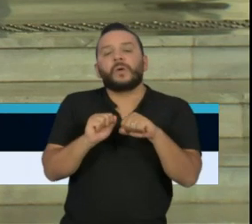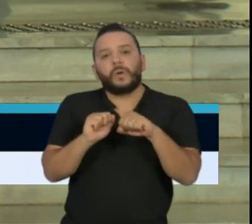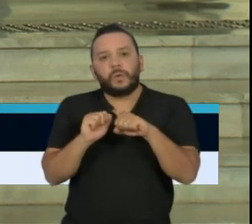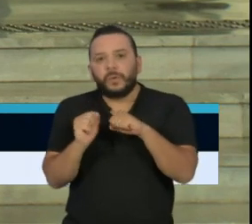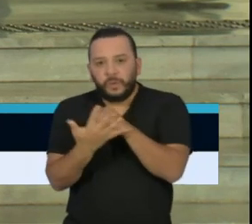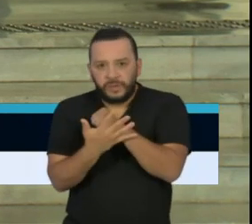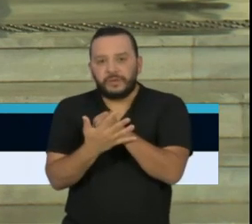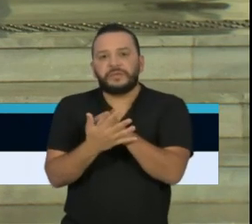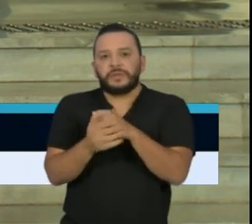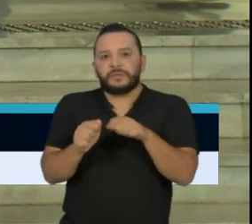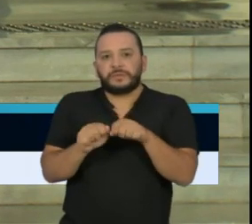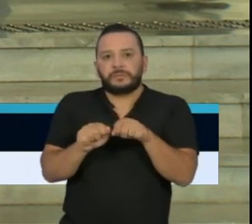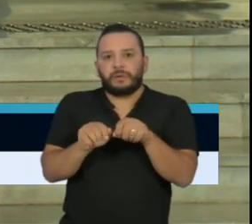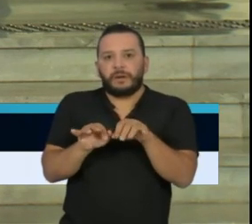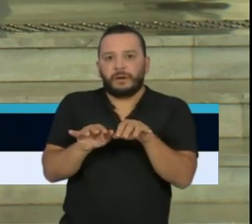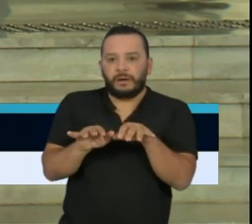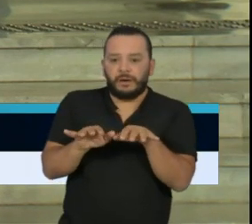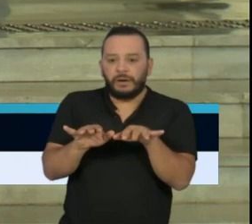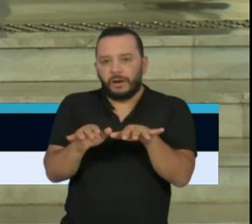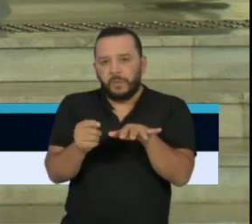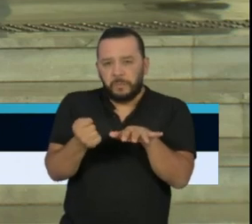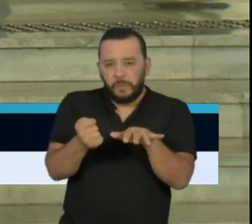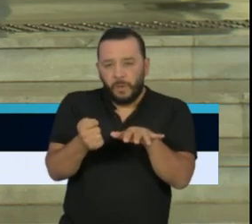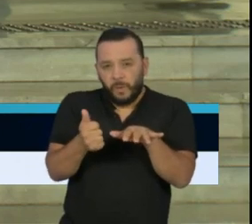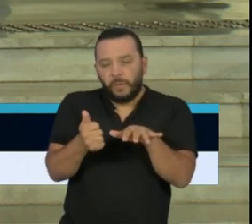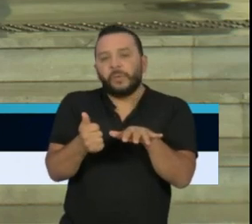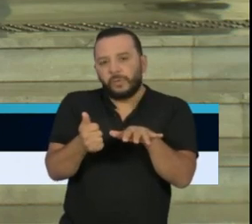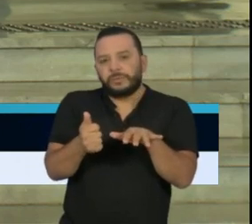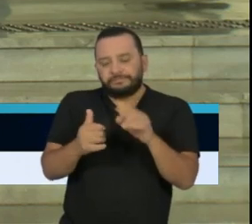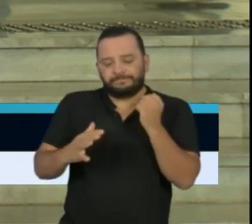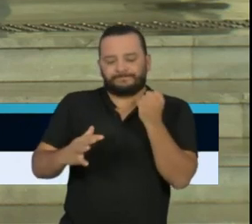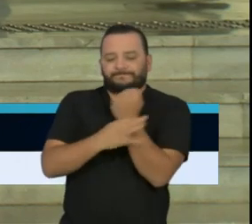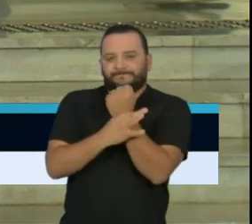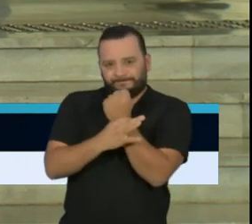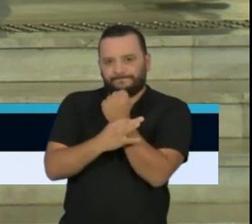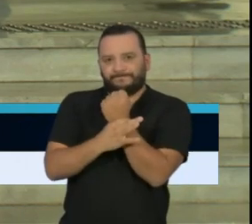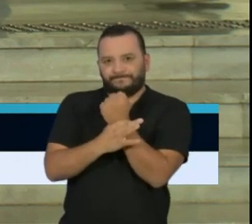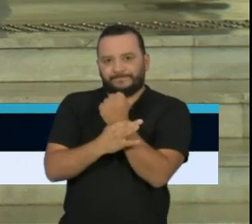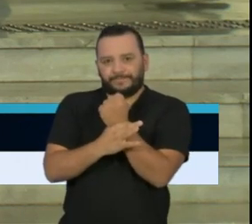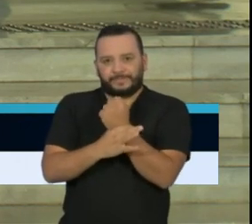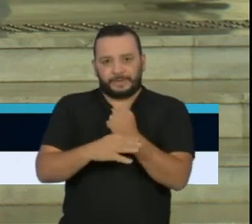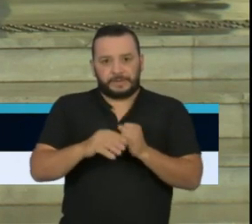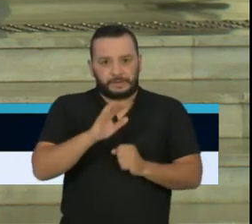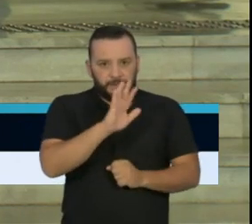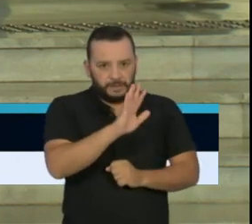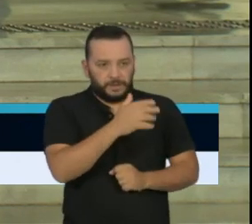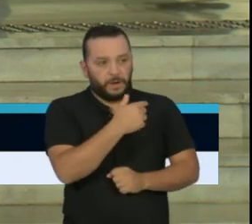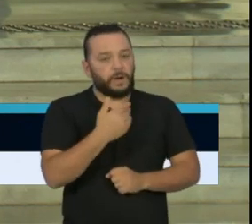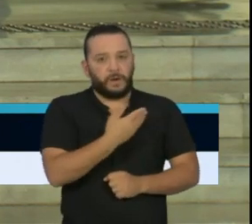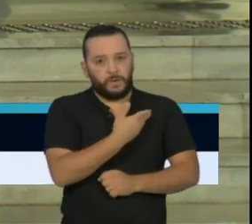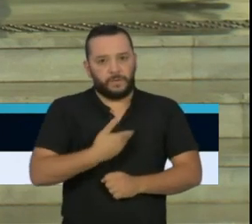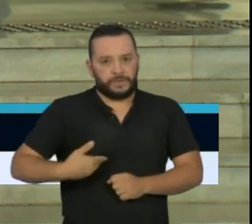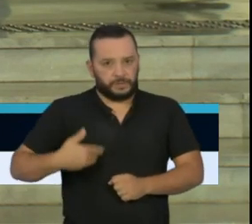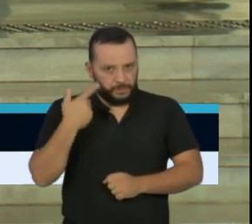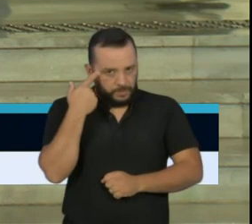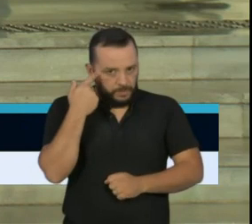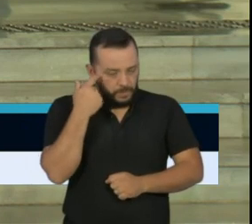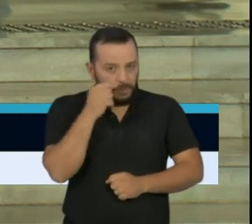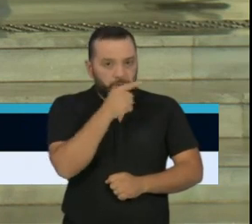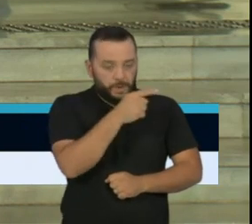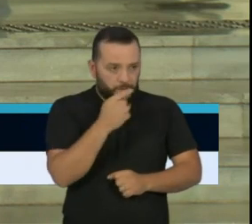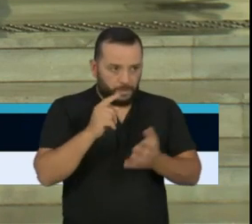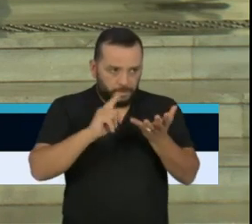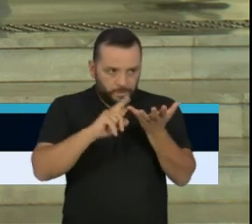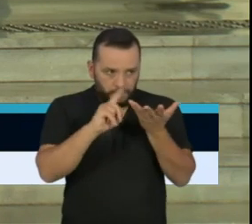dar segurança para que a gente possa dar ao governador a transferir esta segurança na tomada de uma decisão